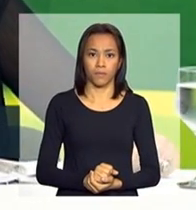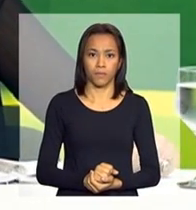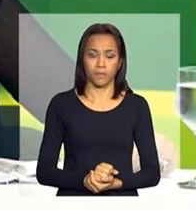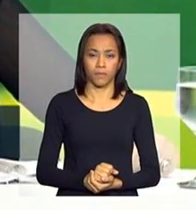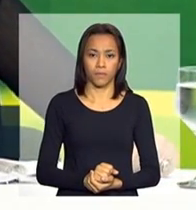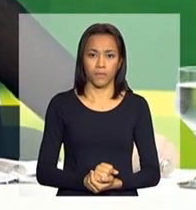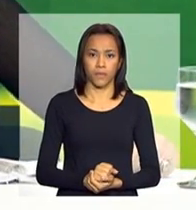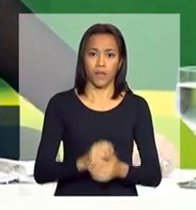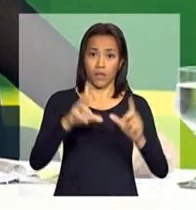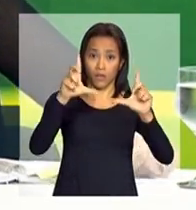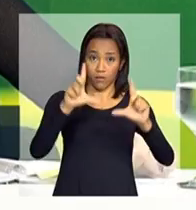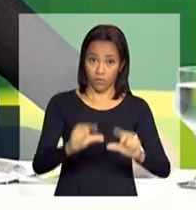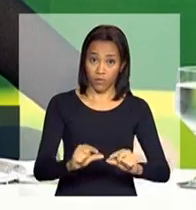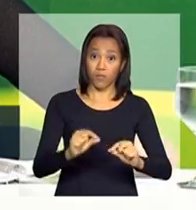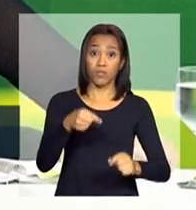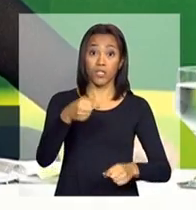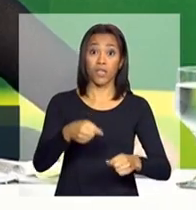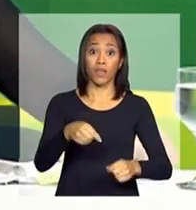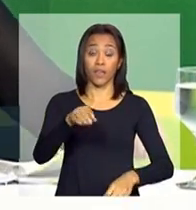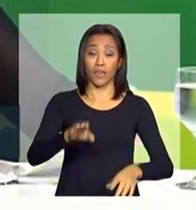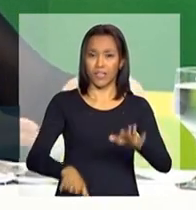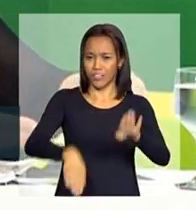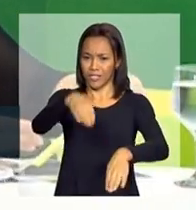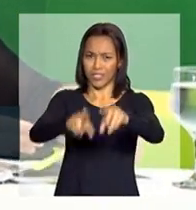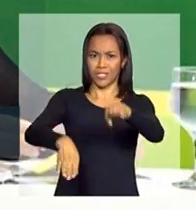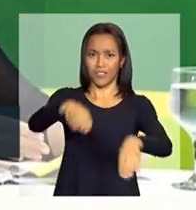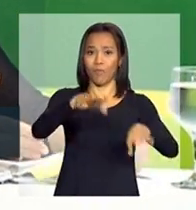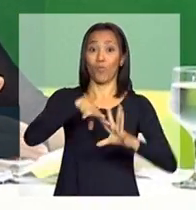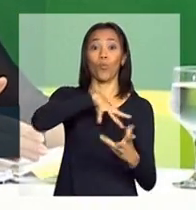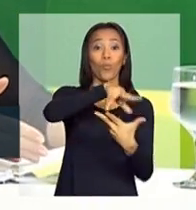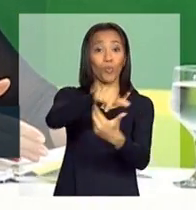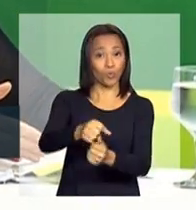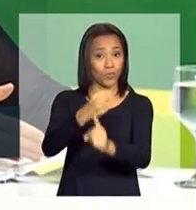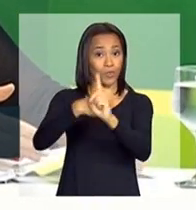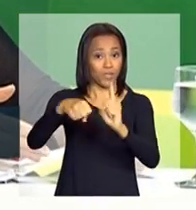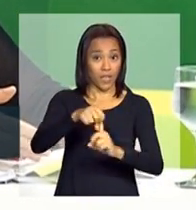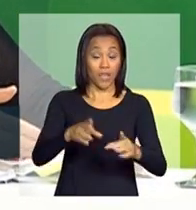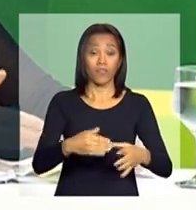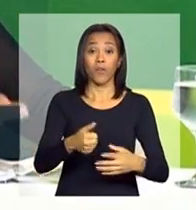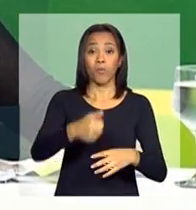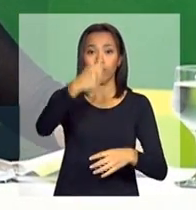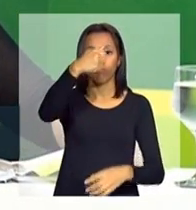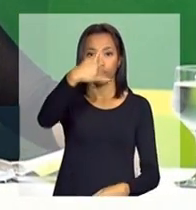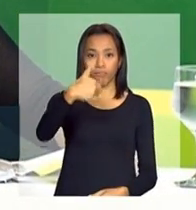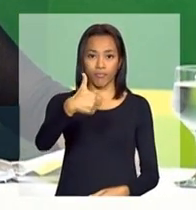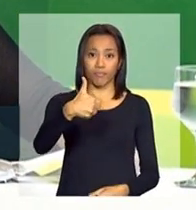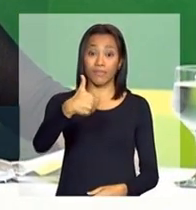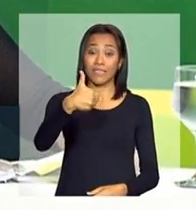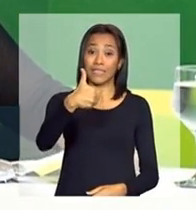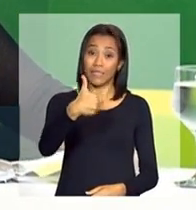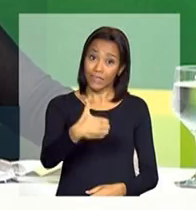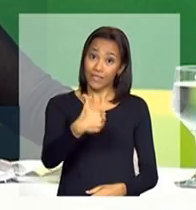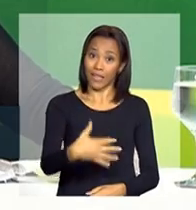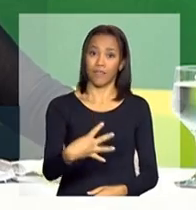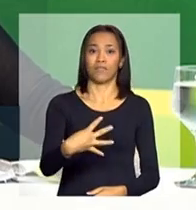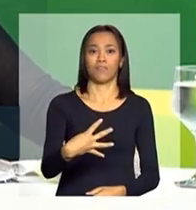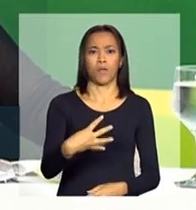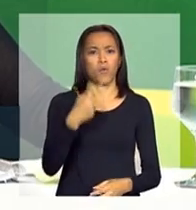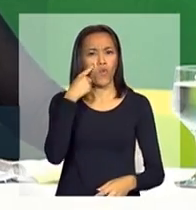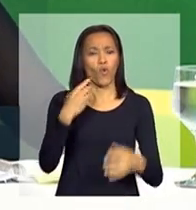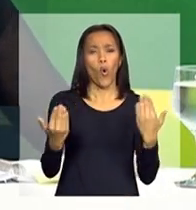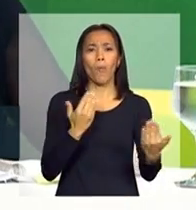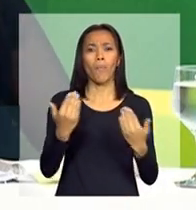aceleraram a redução das desigualdades no mundo ficamos a em 14º lugar quando se olha os países que mais